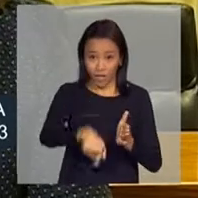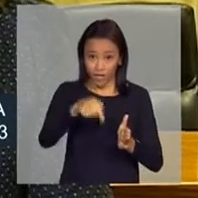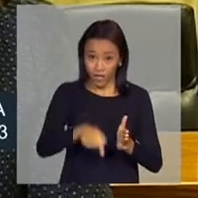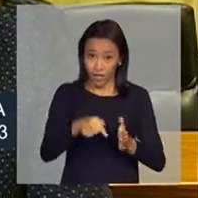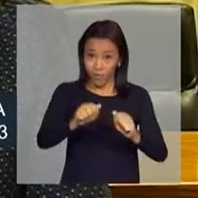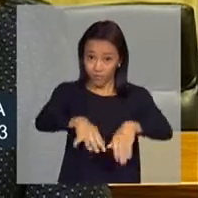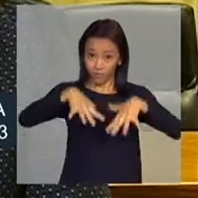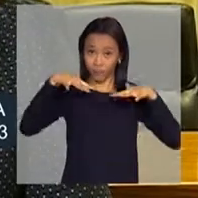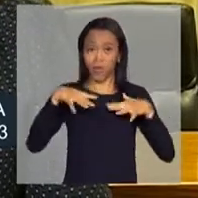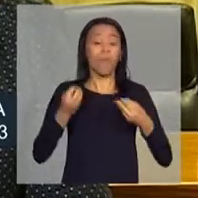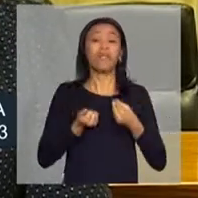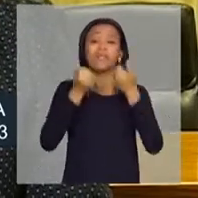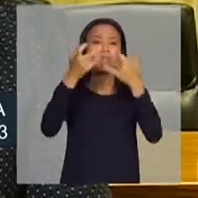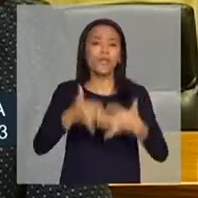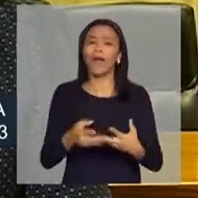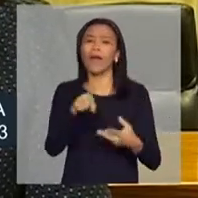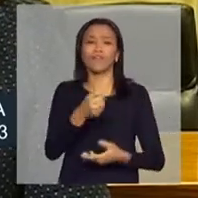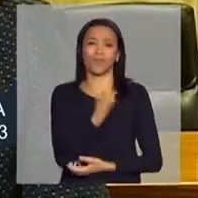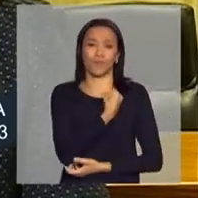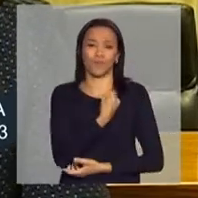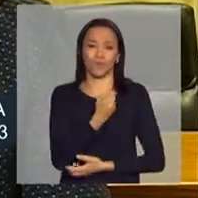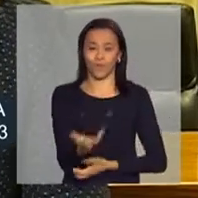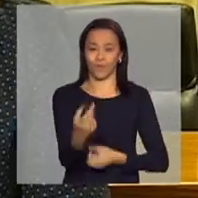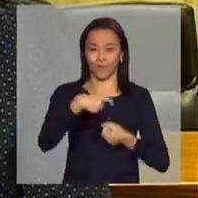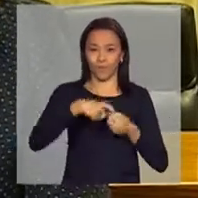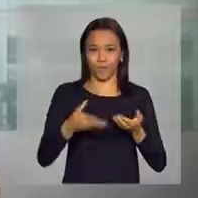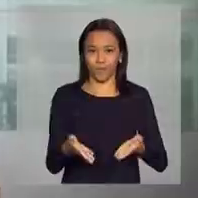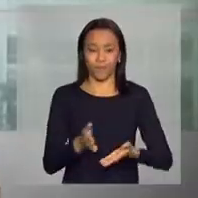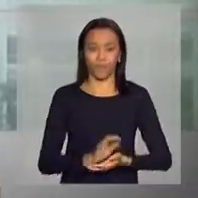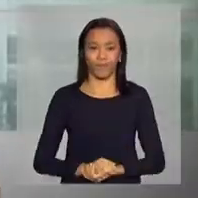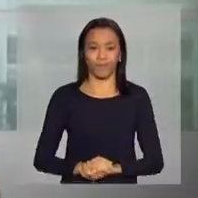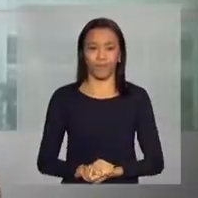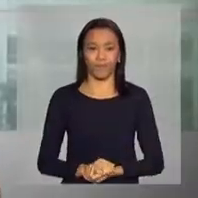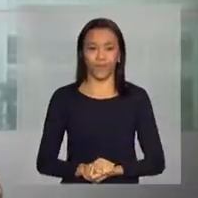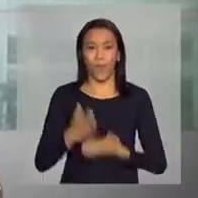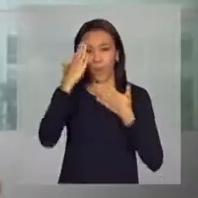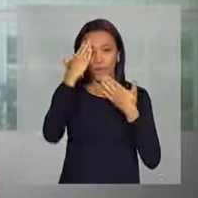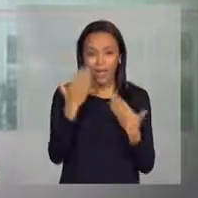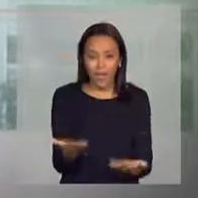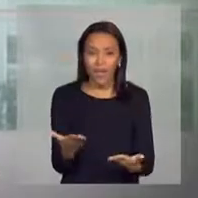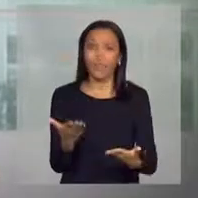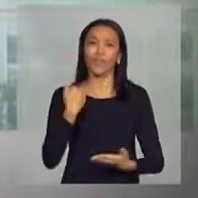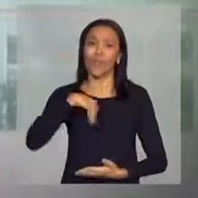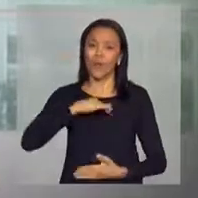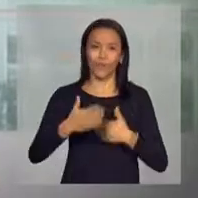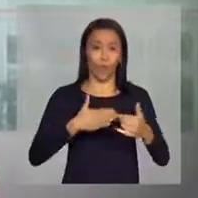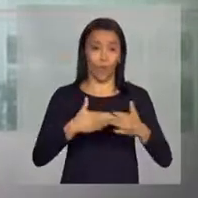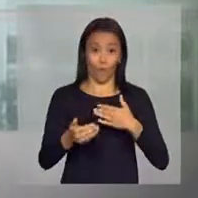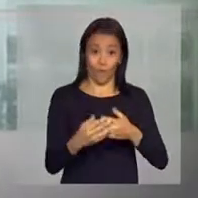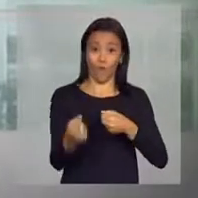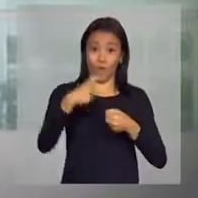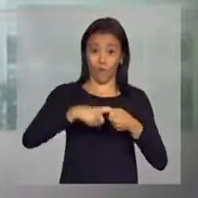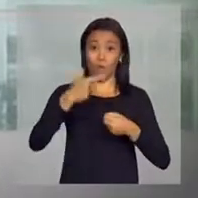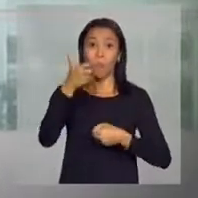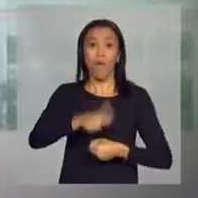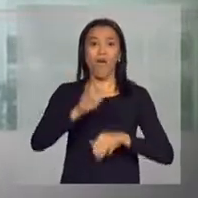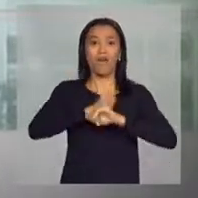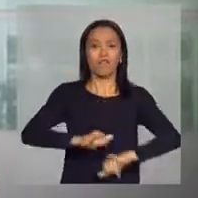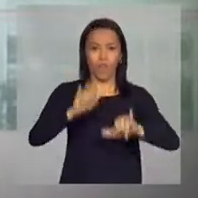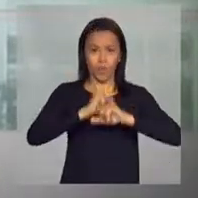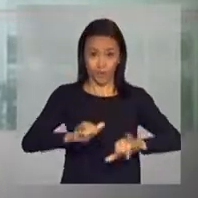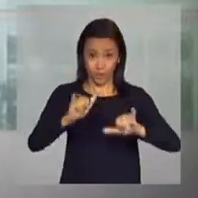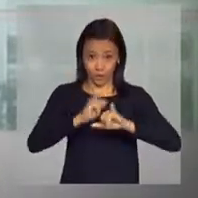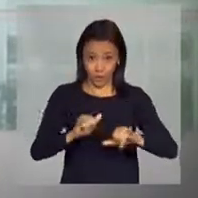Fazenda para comentar esses números. Lúcia. Obrigada, Daniela. E nós podemos voltar a qualquer momento com